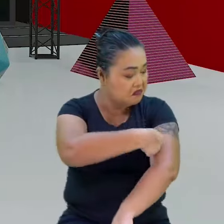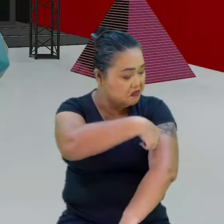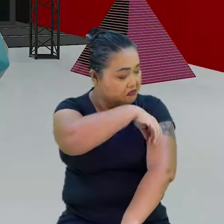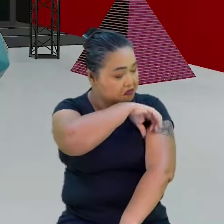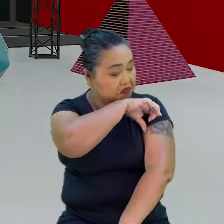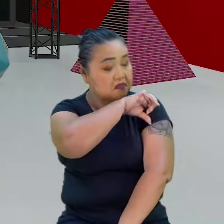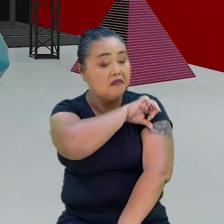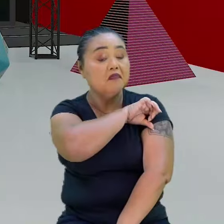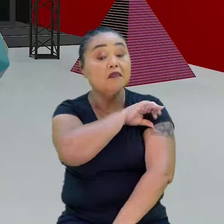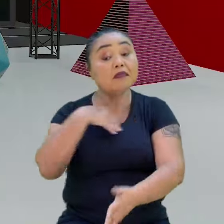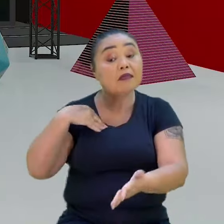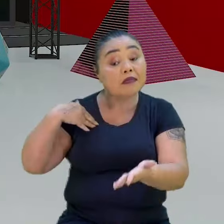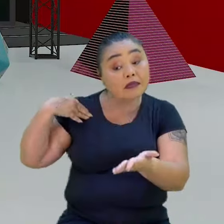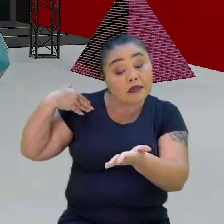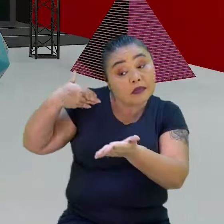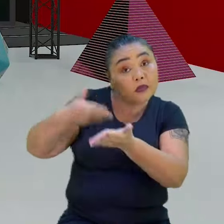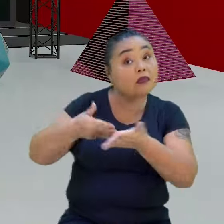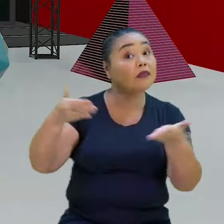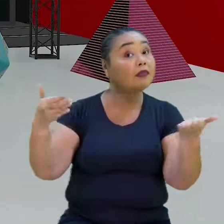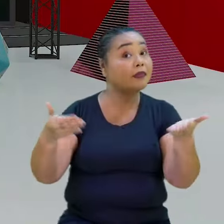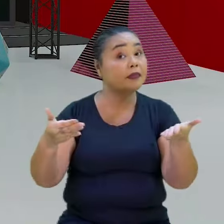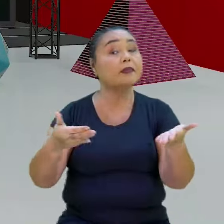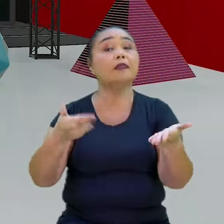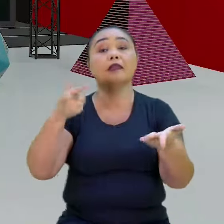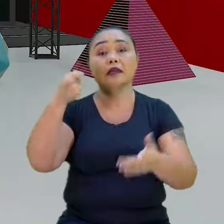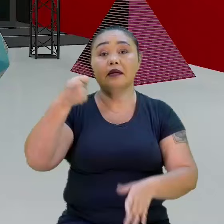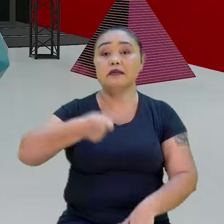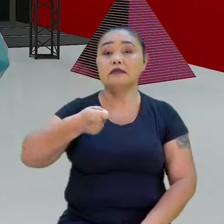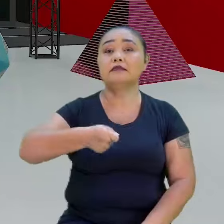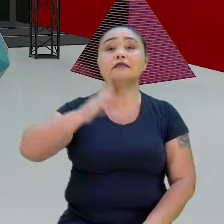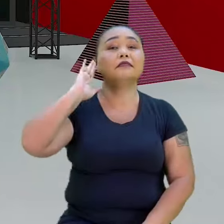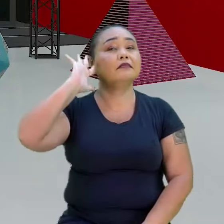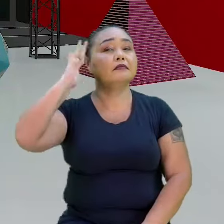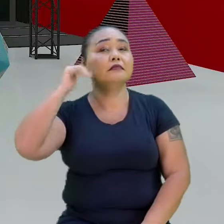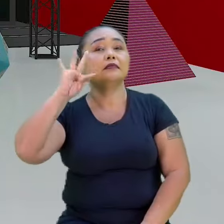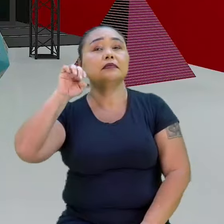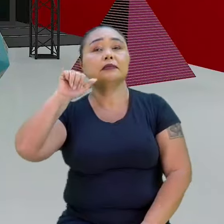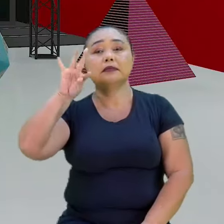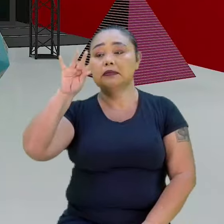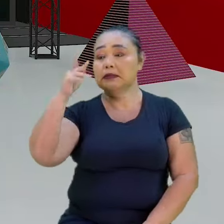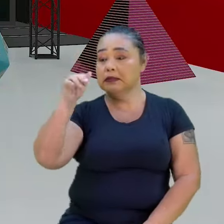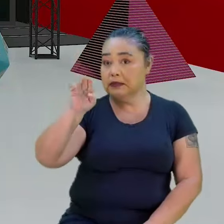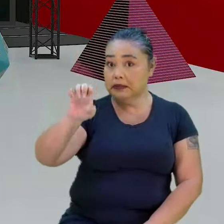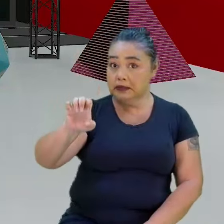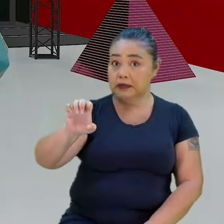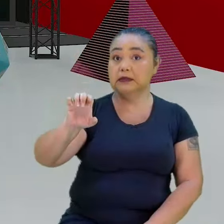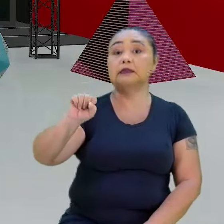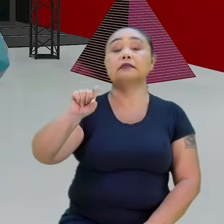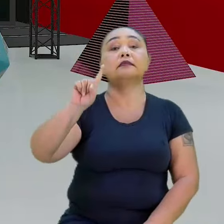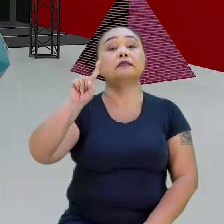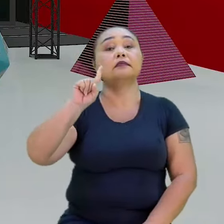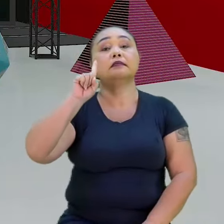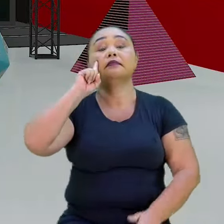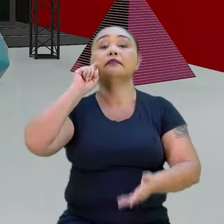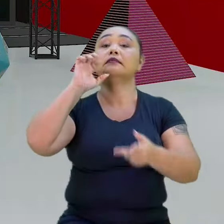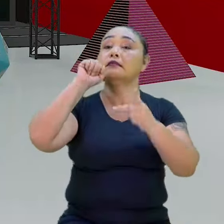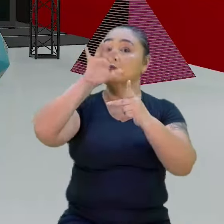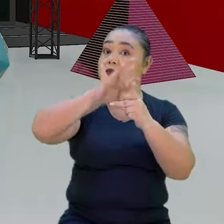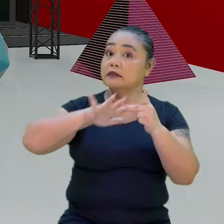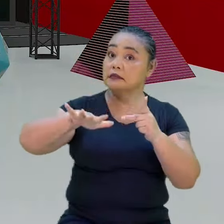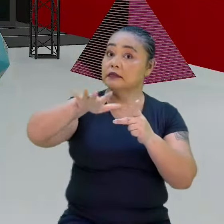chegarmos aqui em muitas aplicações Teorema de Tales teorema de Pitágoras trigonometria